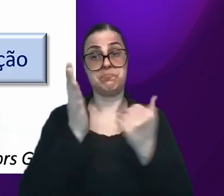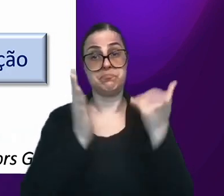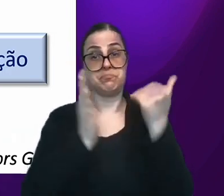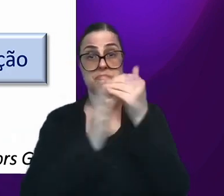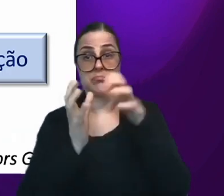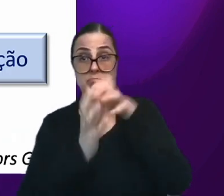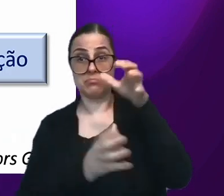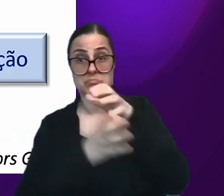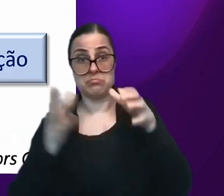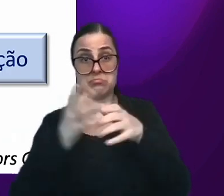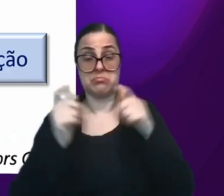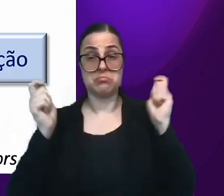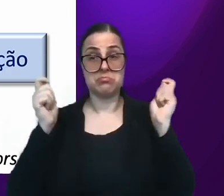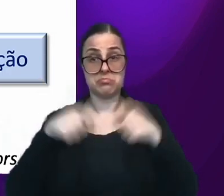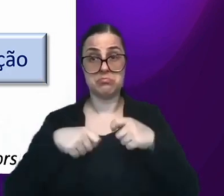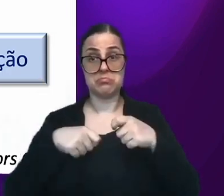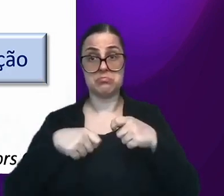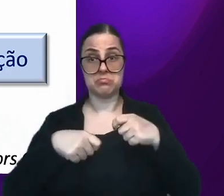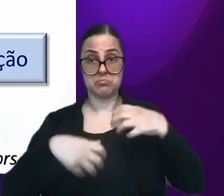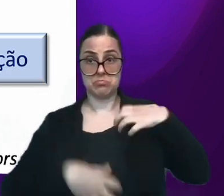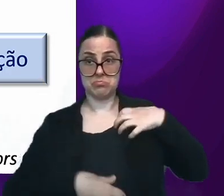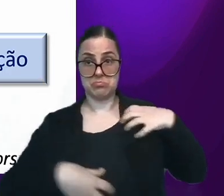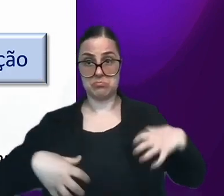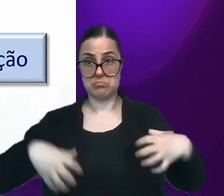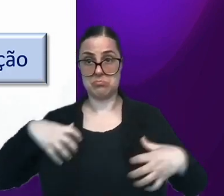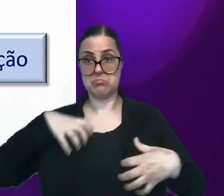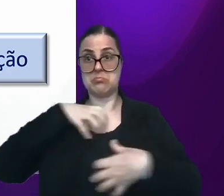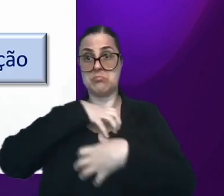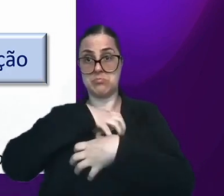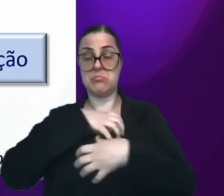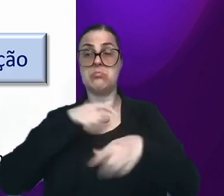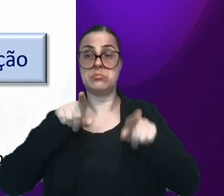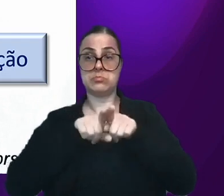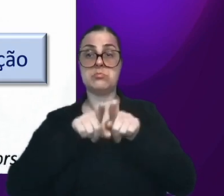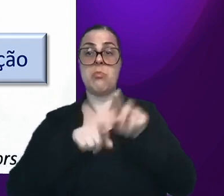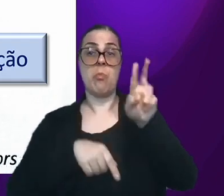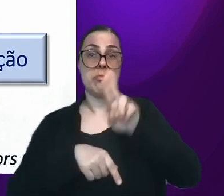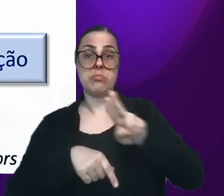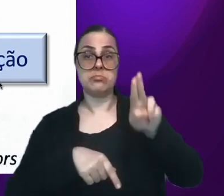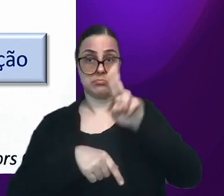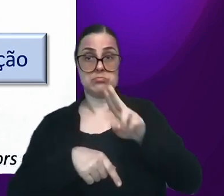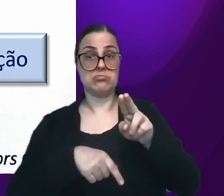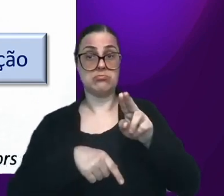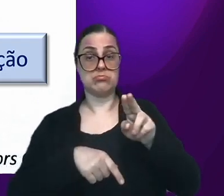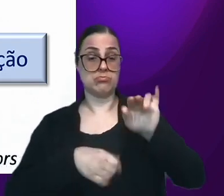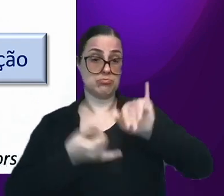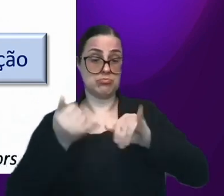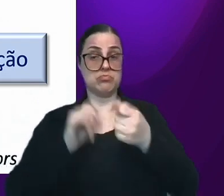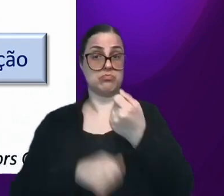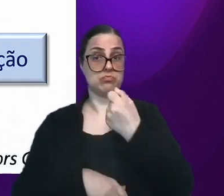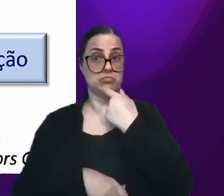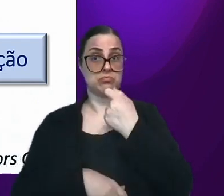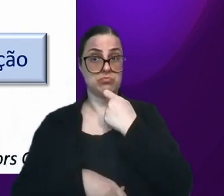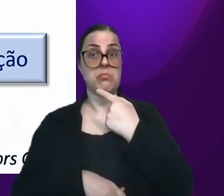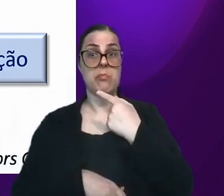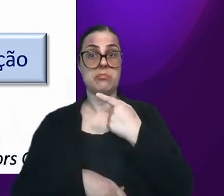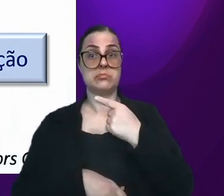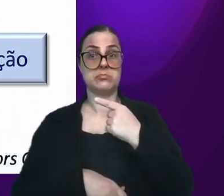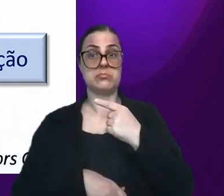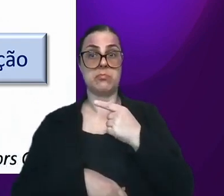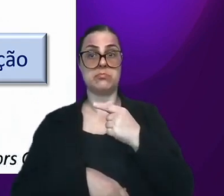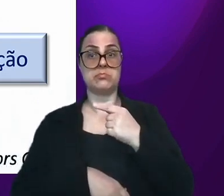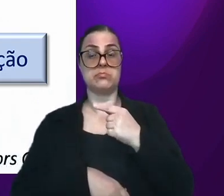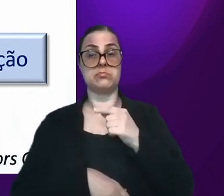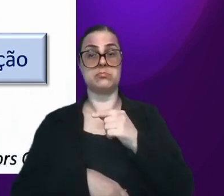territórios orgânicos e é resistente à administração de diuréticos, a gente já pôde ver aqui, esse paciente precisa da remoção